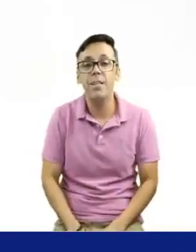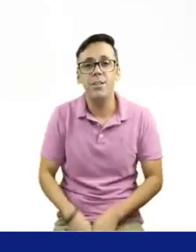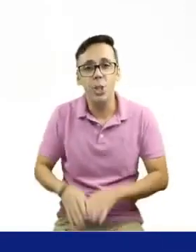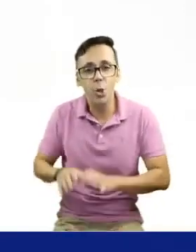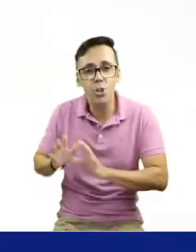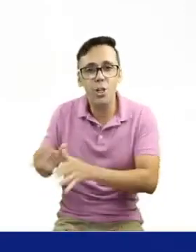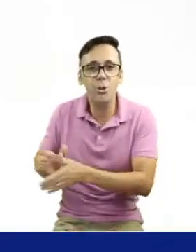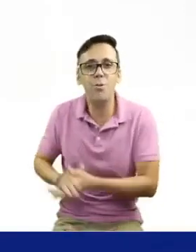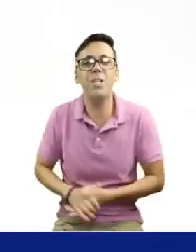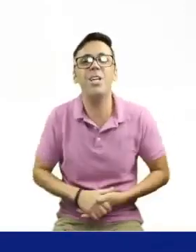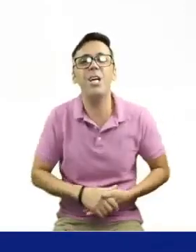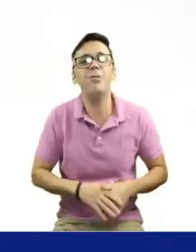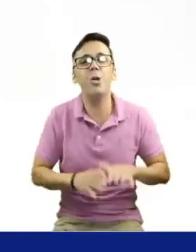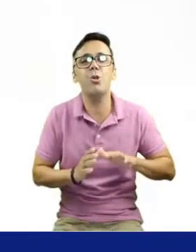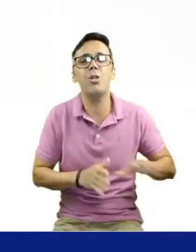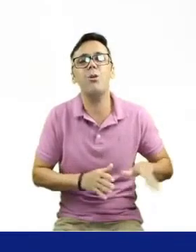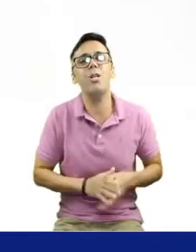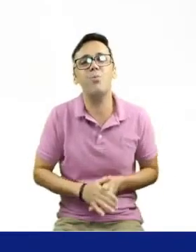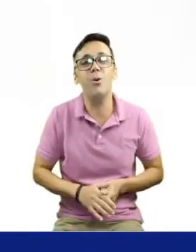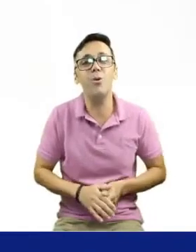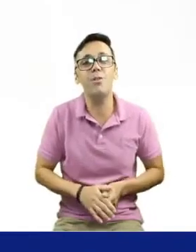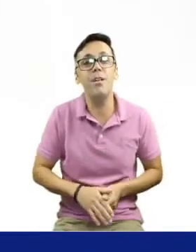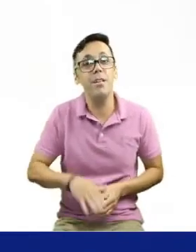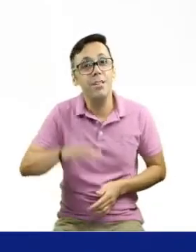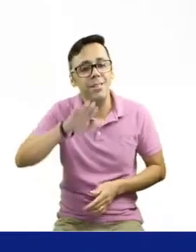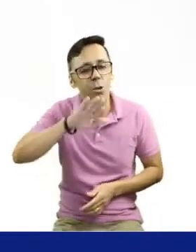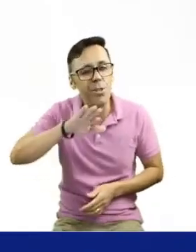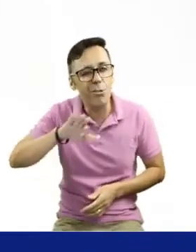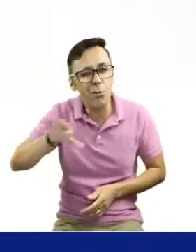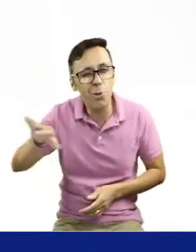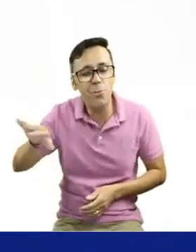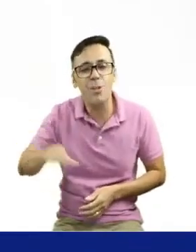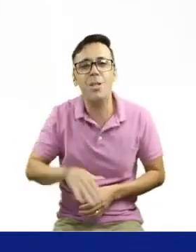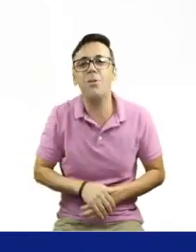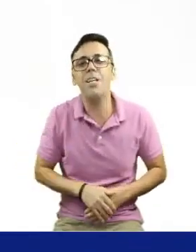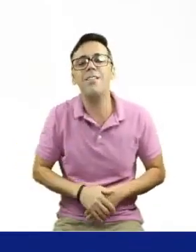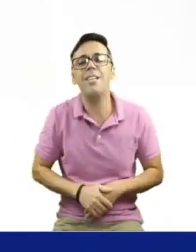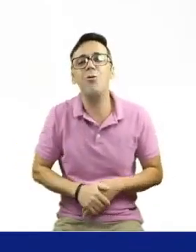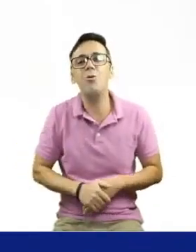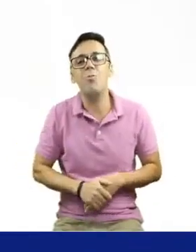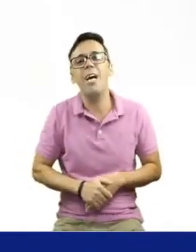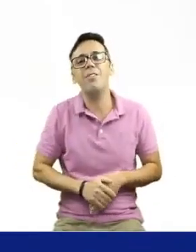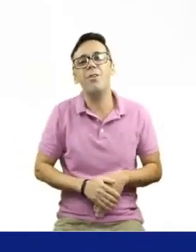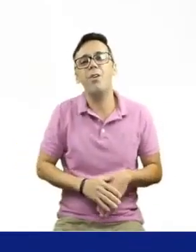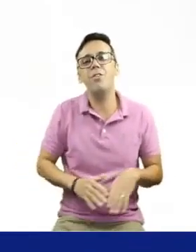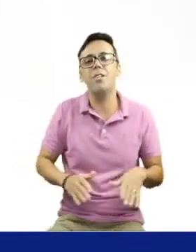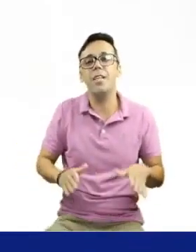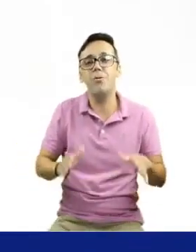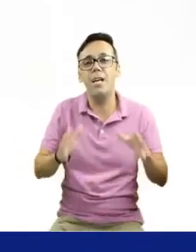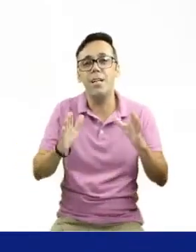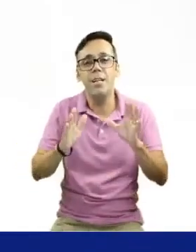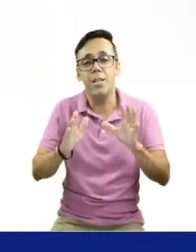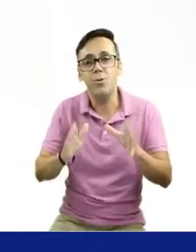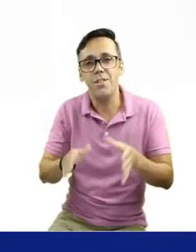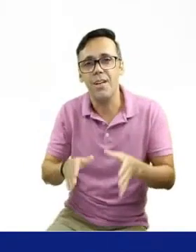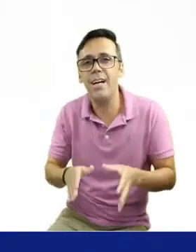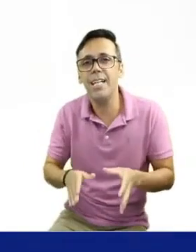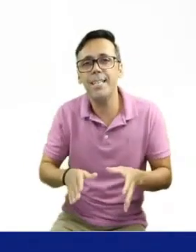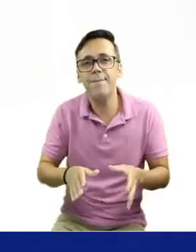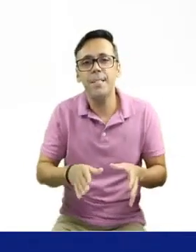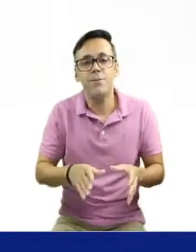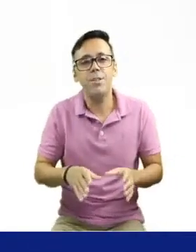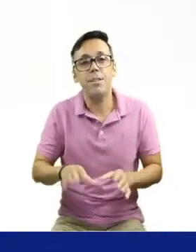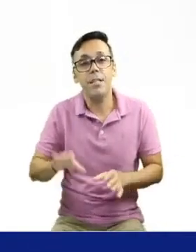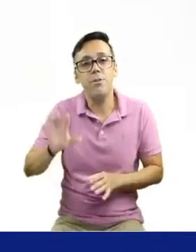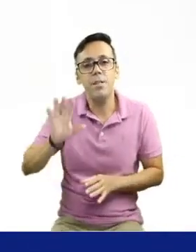caneta de um cheiro no maridão dei um cheiro na esposa se ausentou um pouquinho aí saiu de perto agora você tá no na